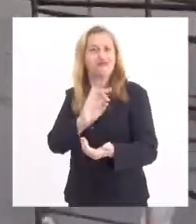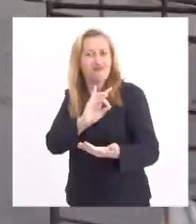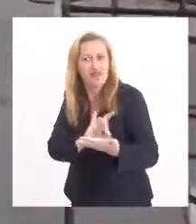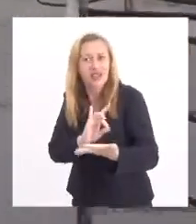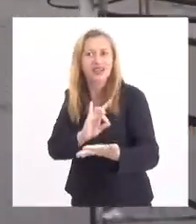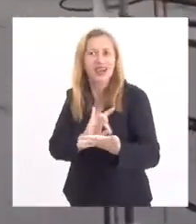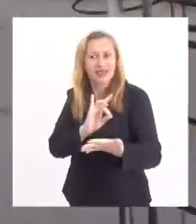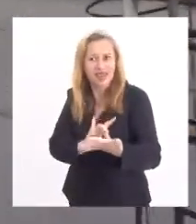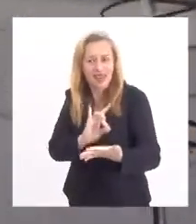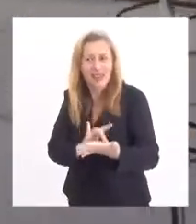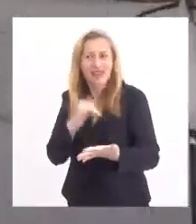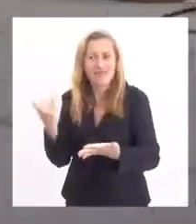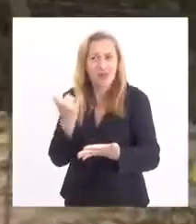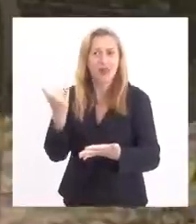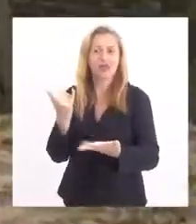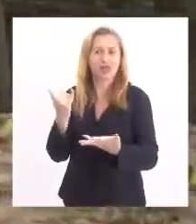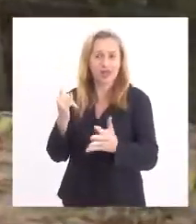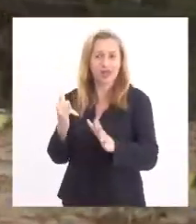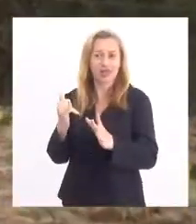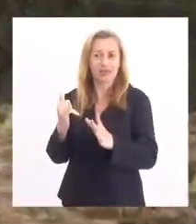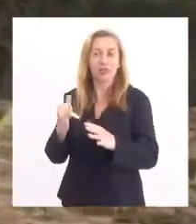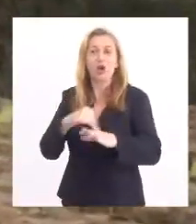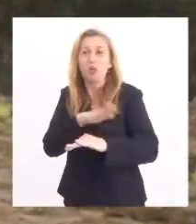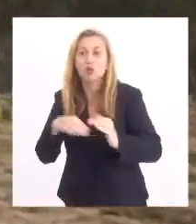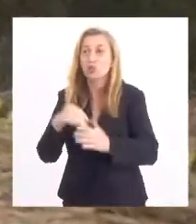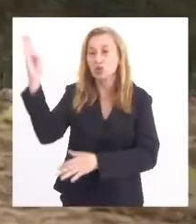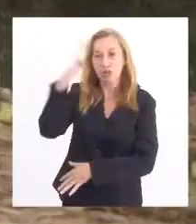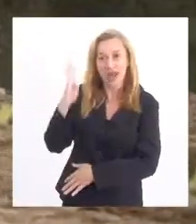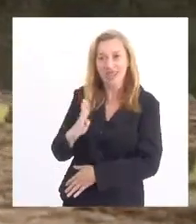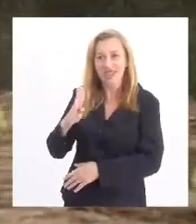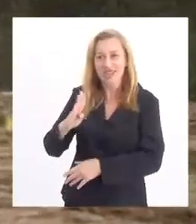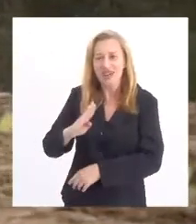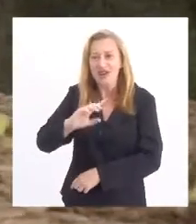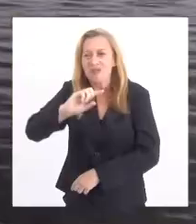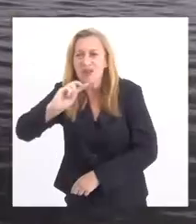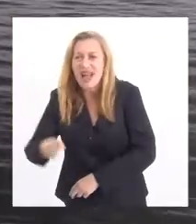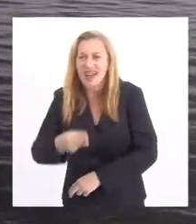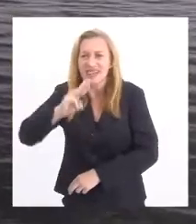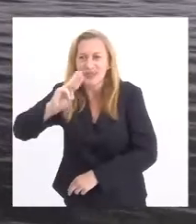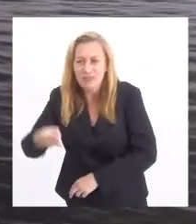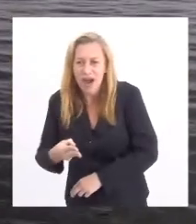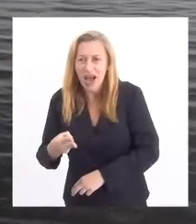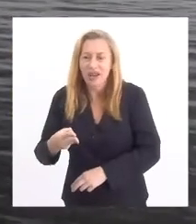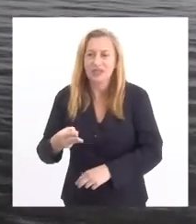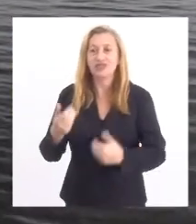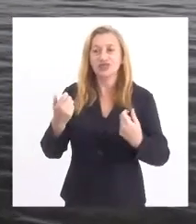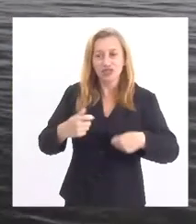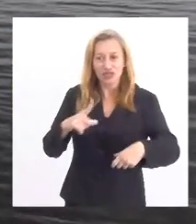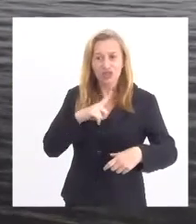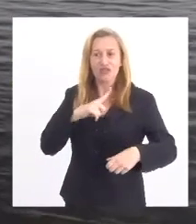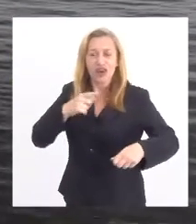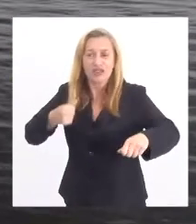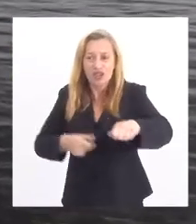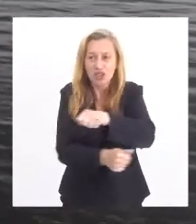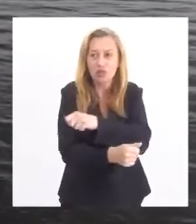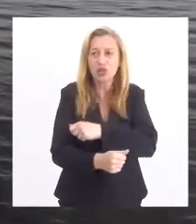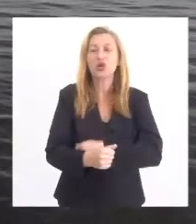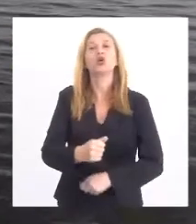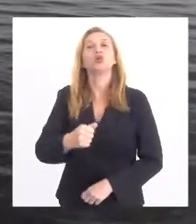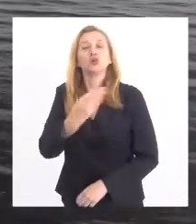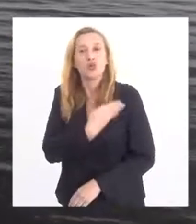verdadeiros monumentos ao descaso por todo o Brasil milhares de equipamentos tiveram um investimento do governo federal